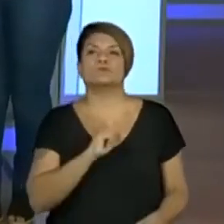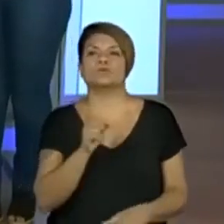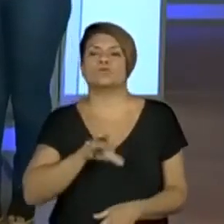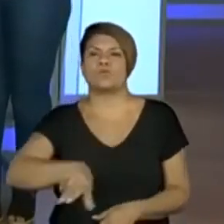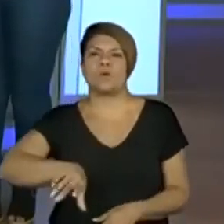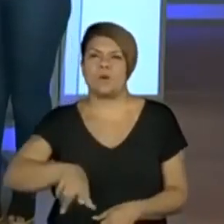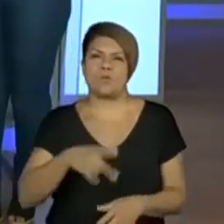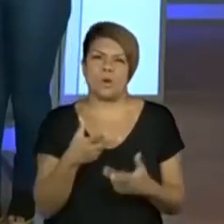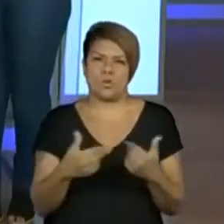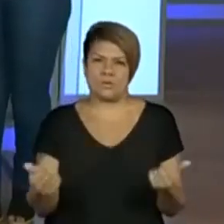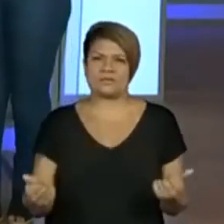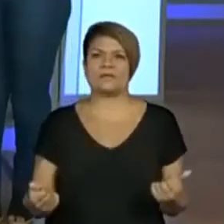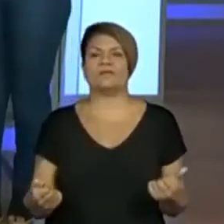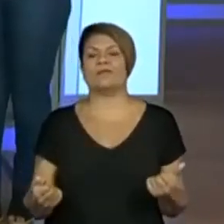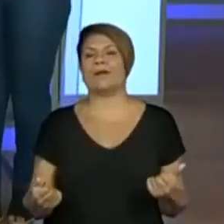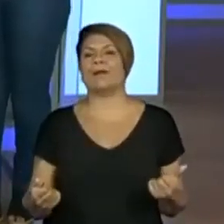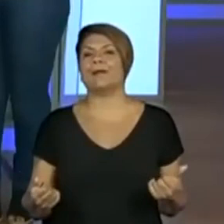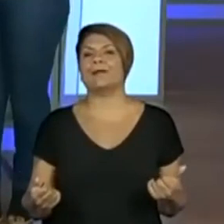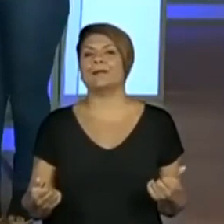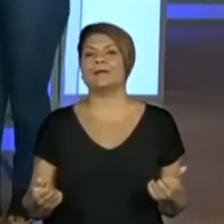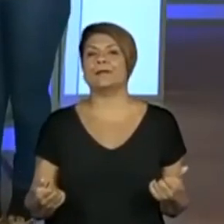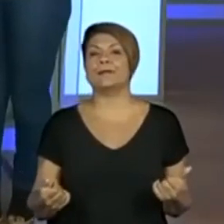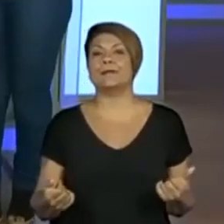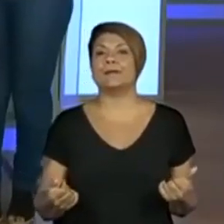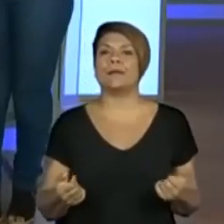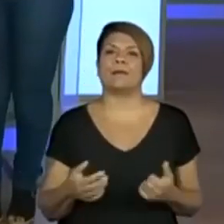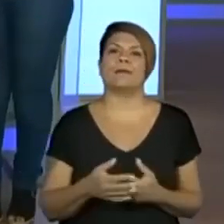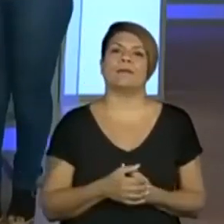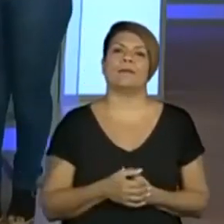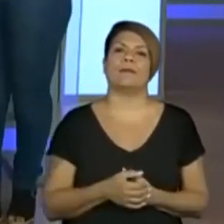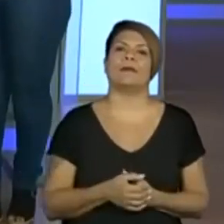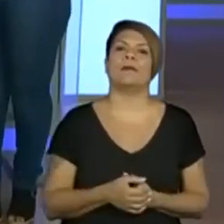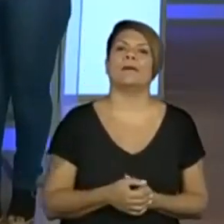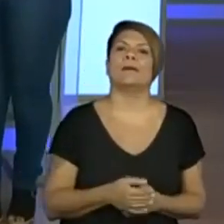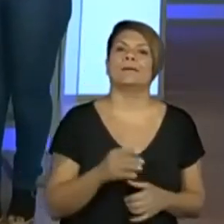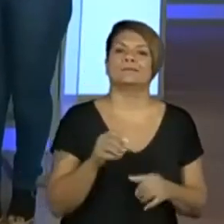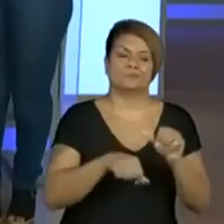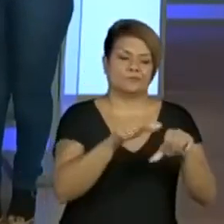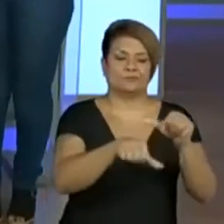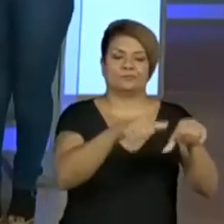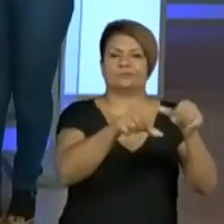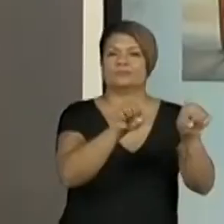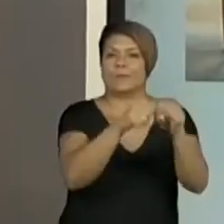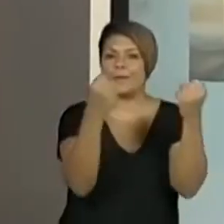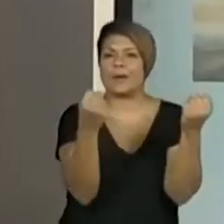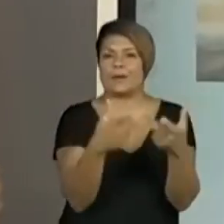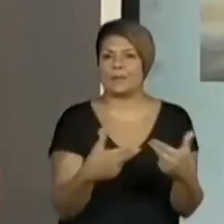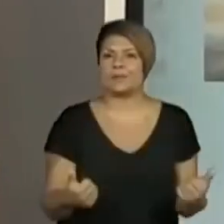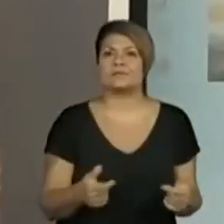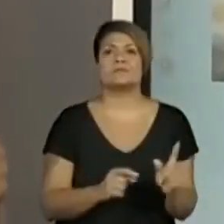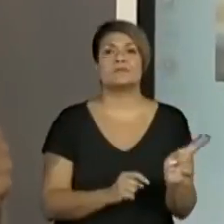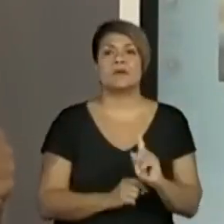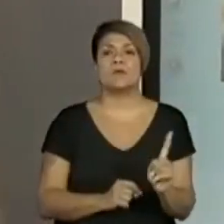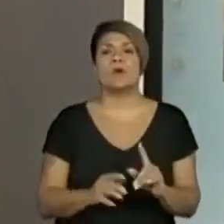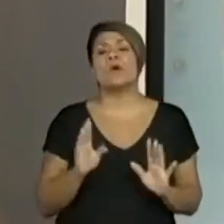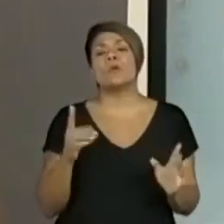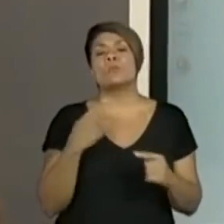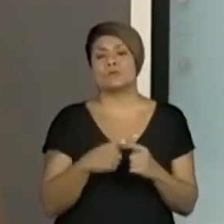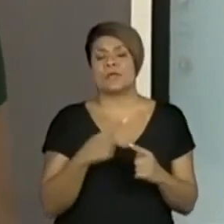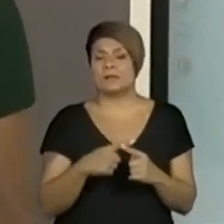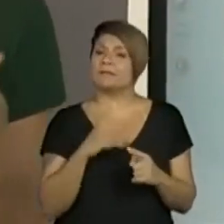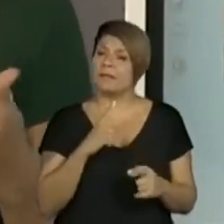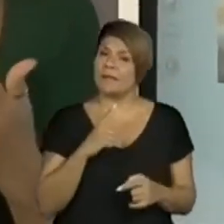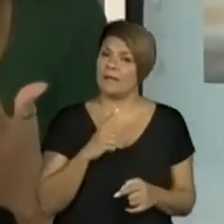é uma coisa que vai correr o risco de ficar quebrando a gente tem que ficar trocando trocando trocando porque incenso um motivo da gente